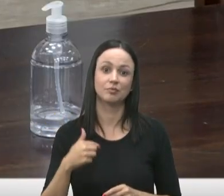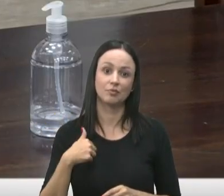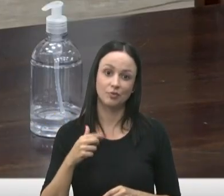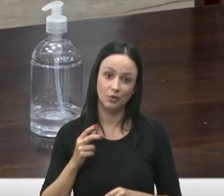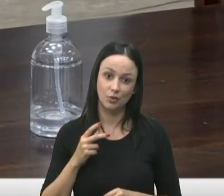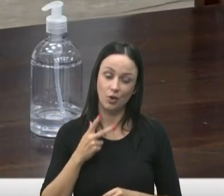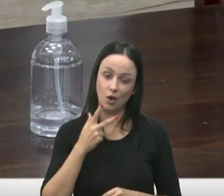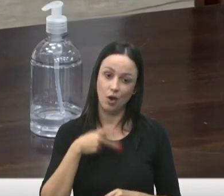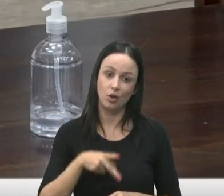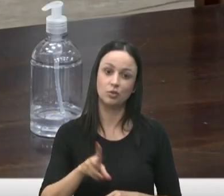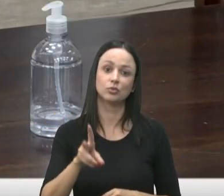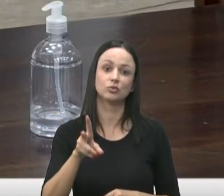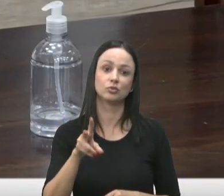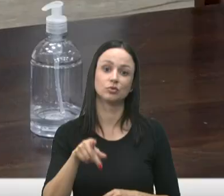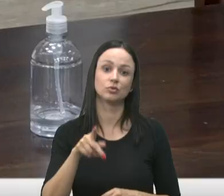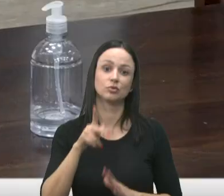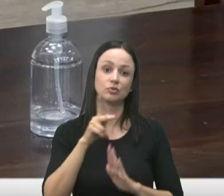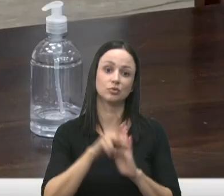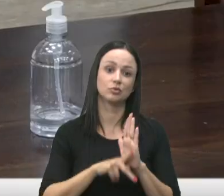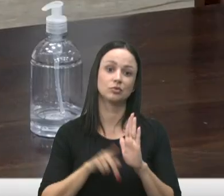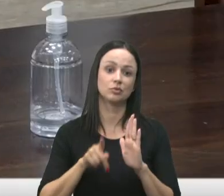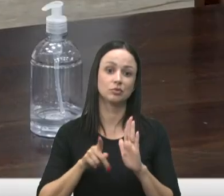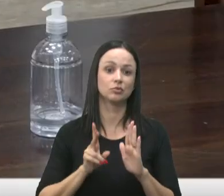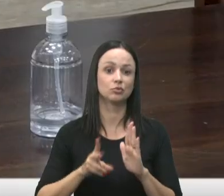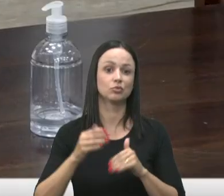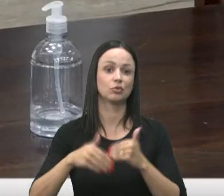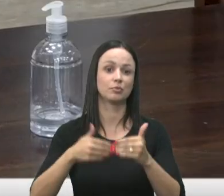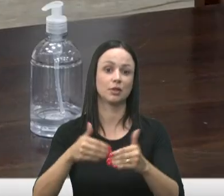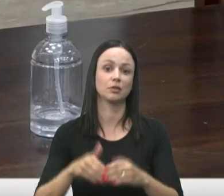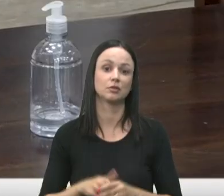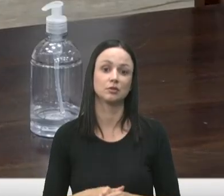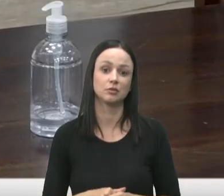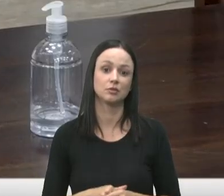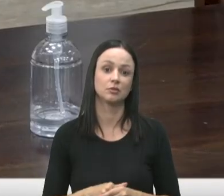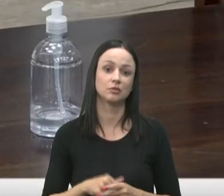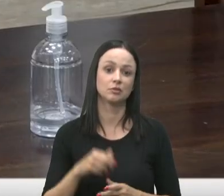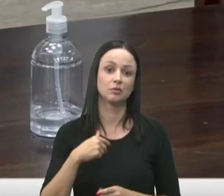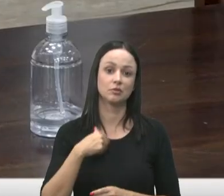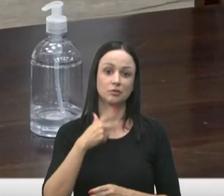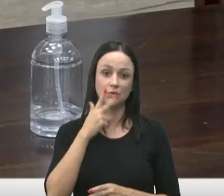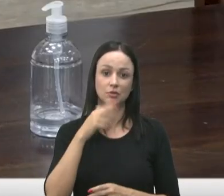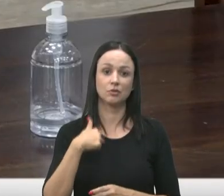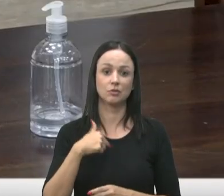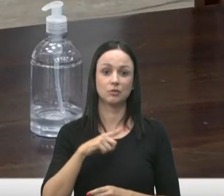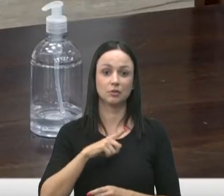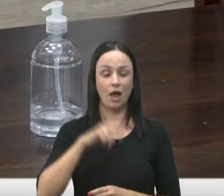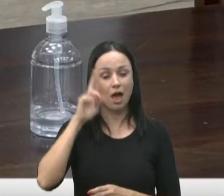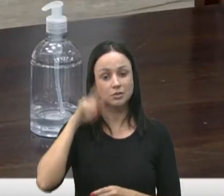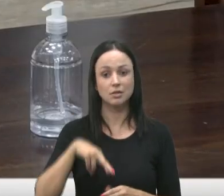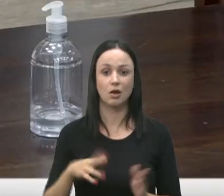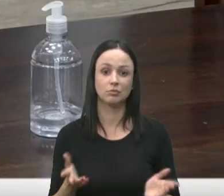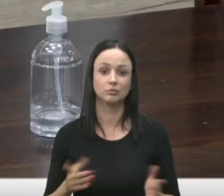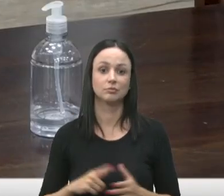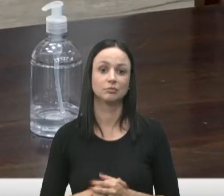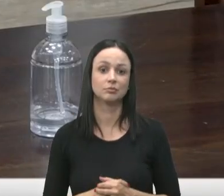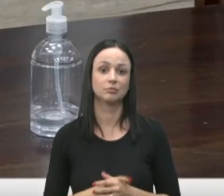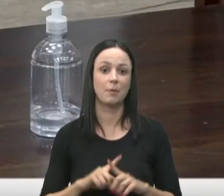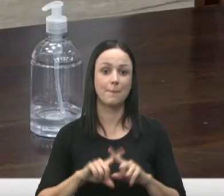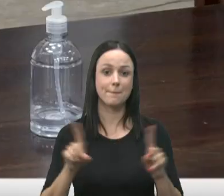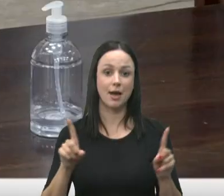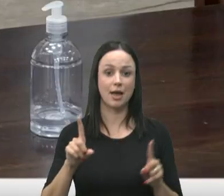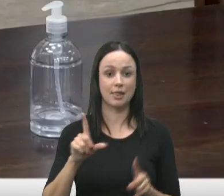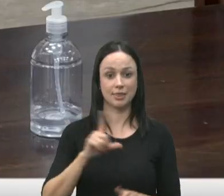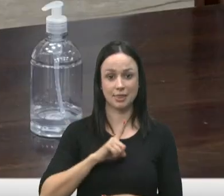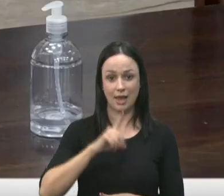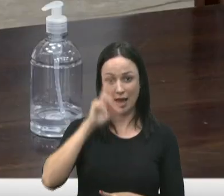achando que o projeto tinha que caminhar. Eu continuo achando que eu tenho razão. Mas ter razão